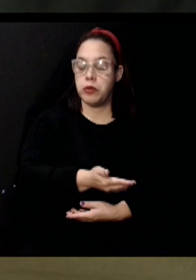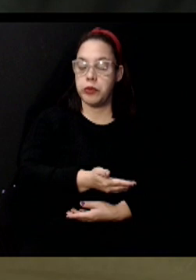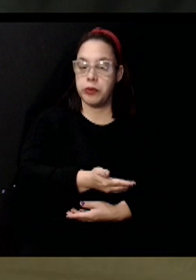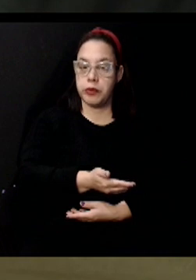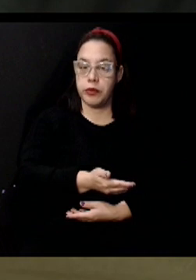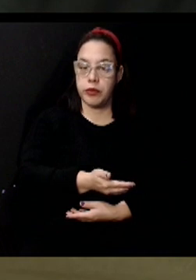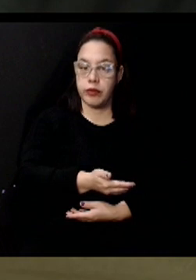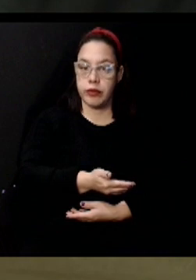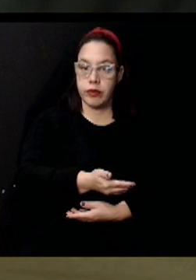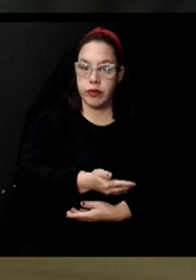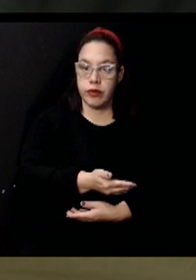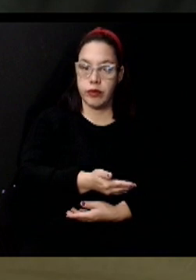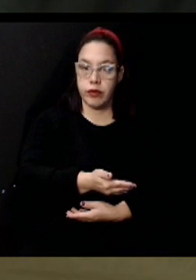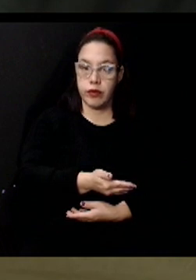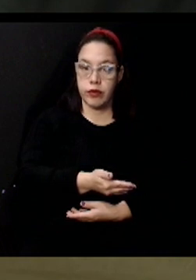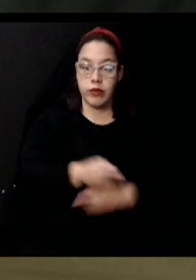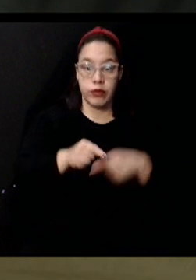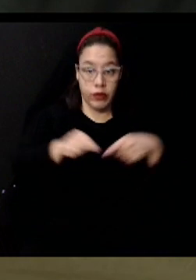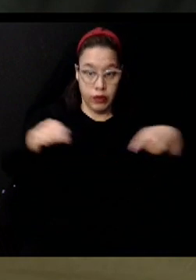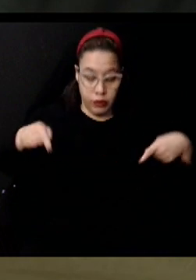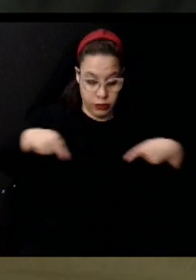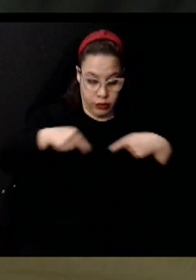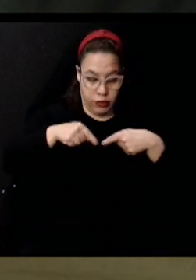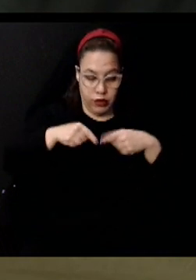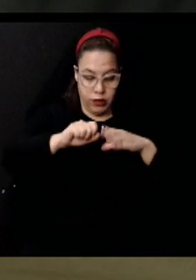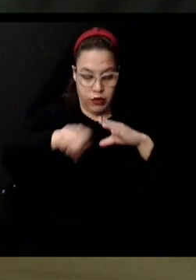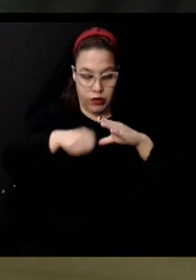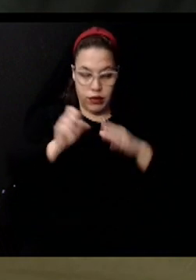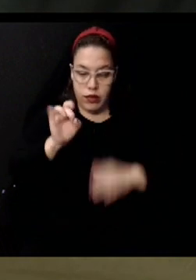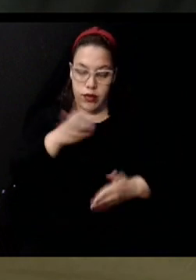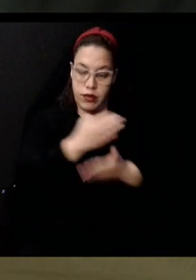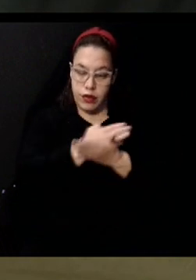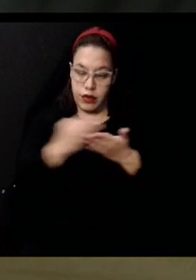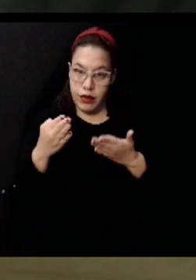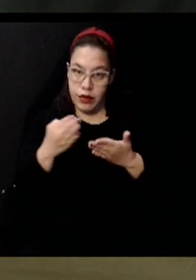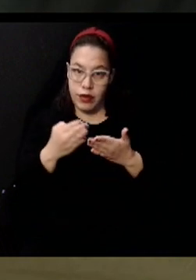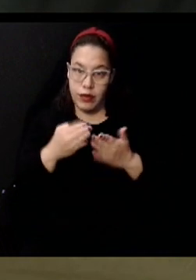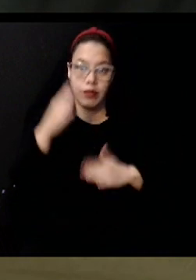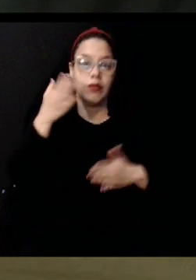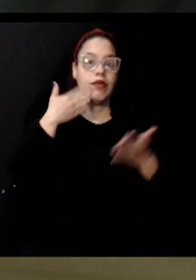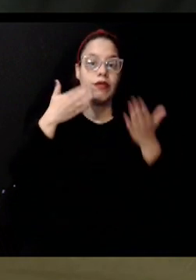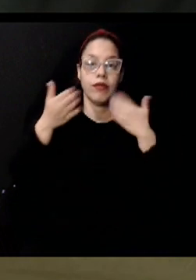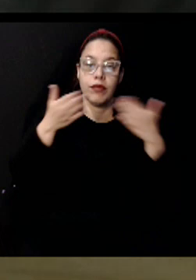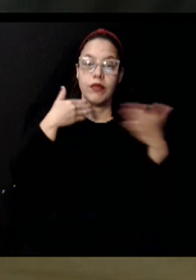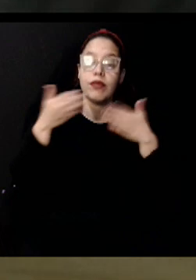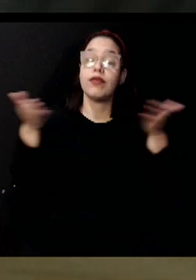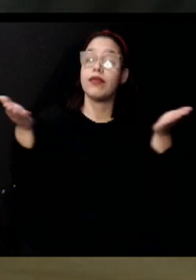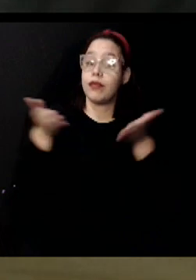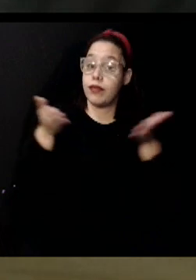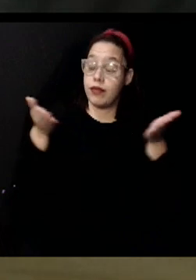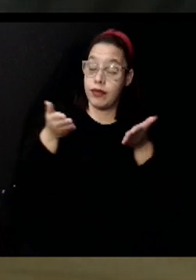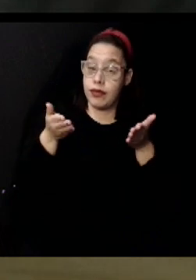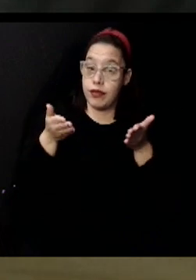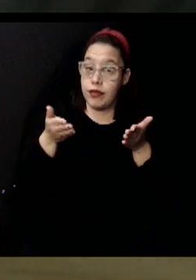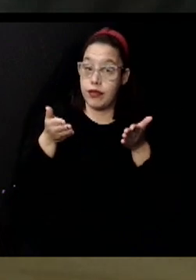978293776. Estúdio Câmara só está começando, tem muito papo para rolar hoje e vamos falar